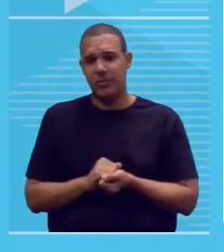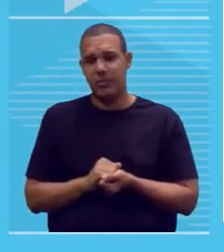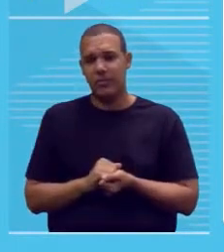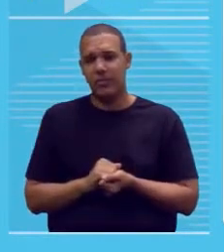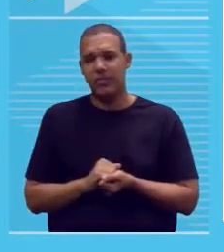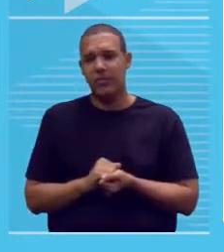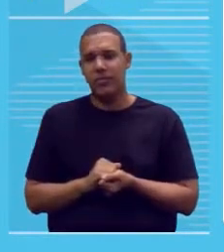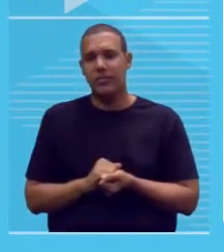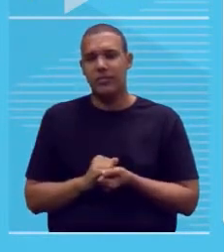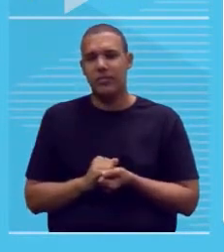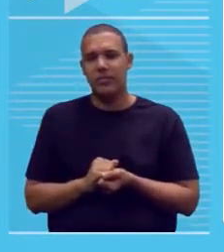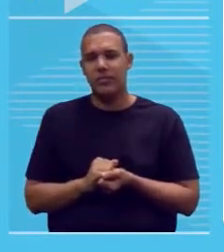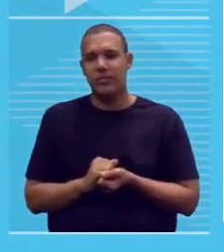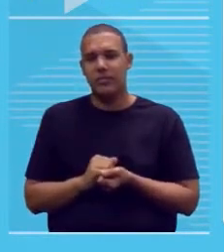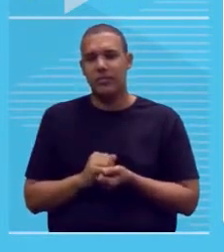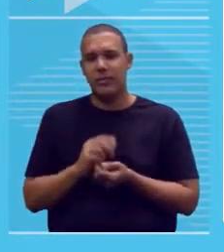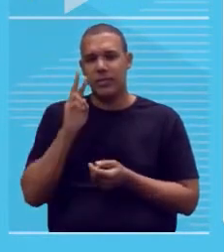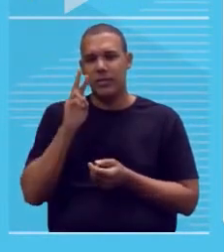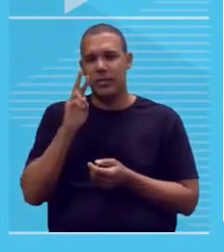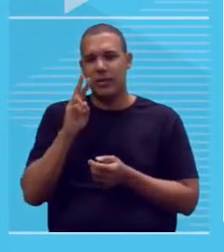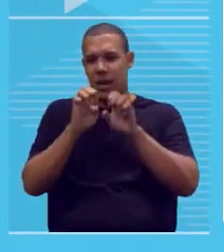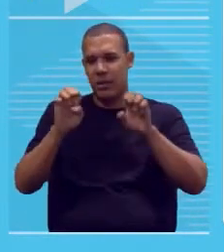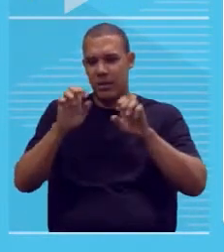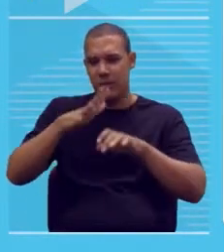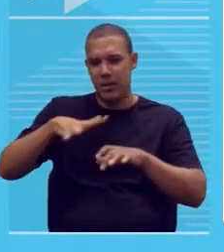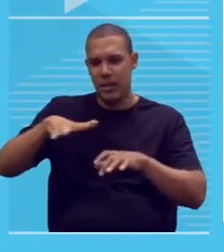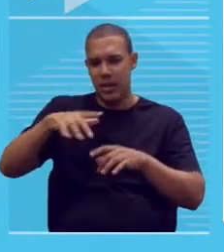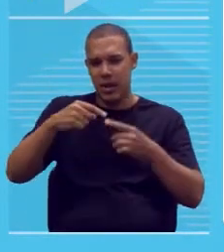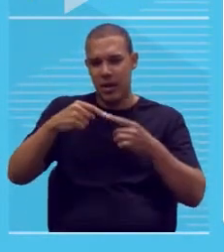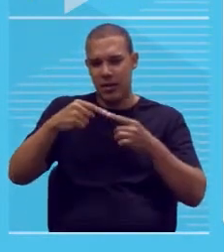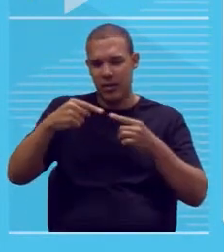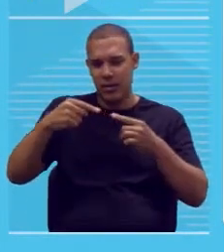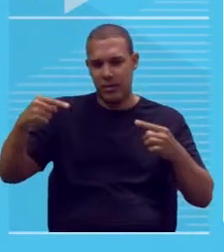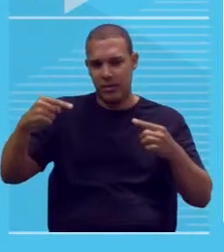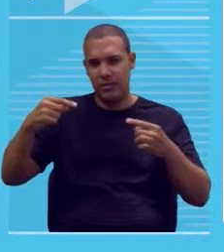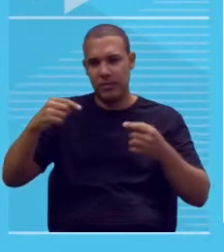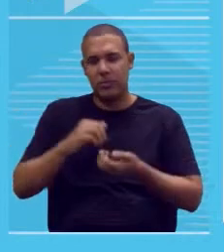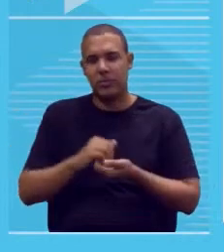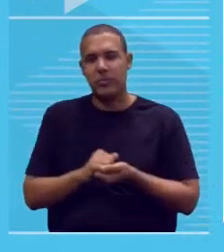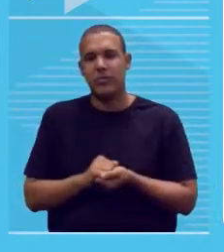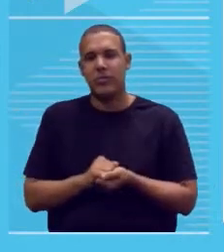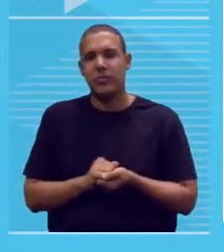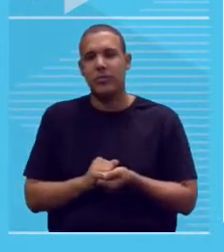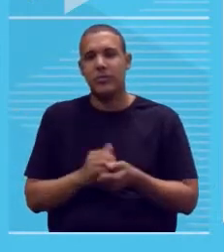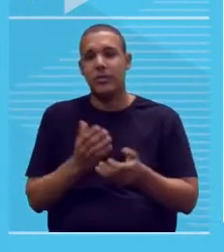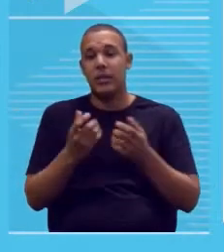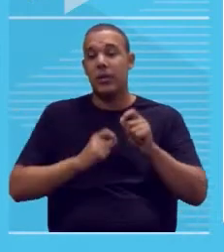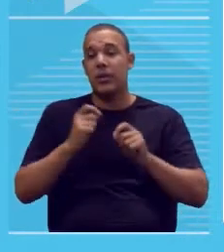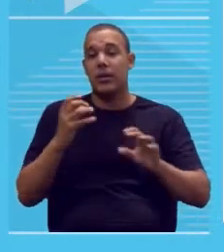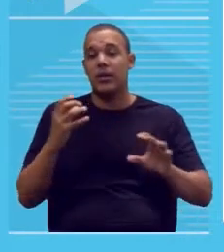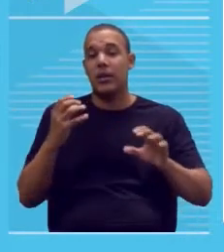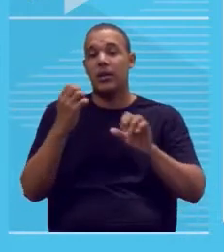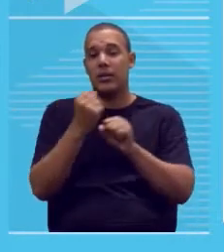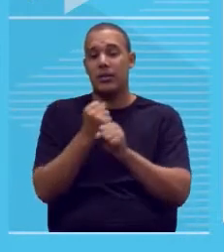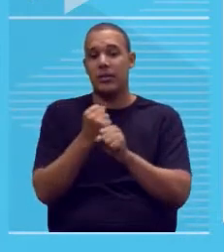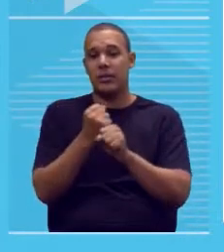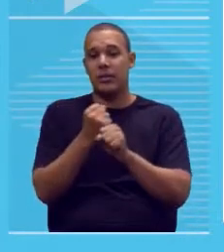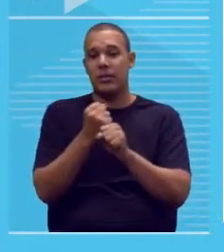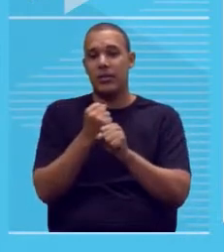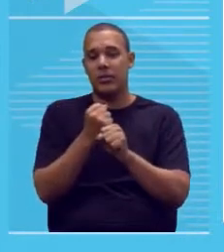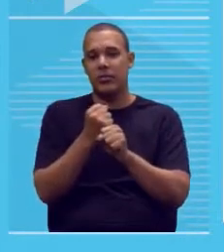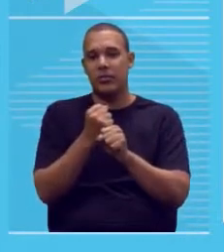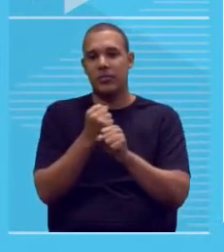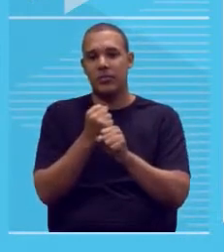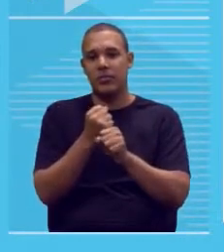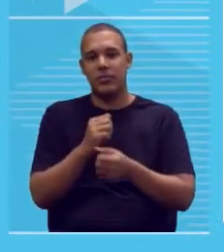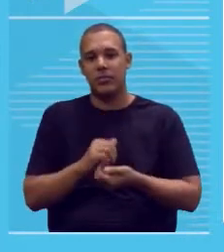você. Estou vendo ali para a sua equação geral da reta lá. Ele quer que o senhor calcule para a gente o coeficiente